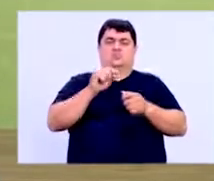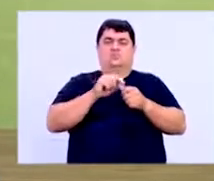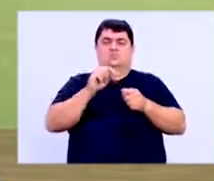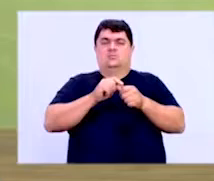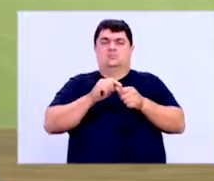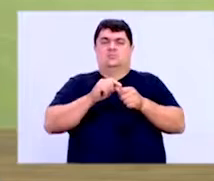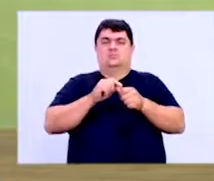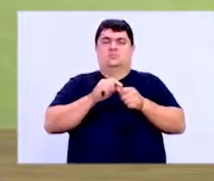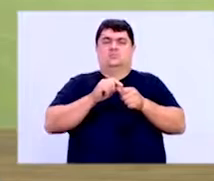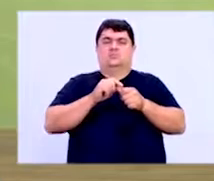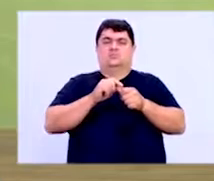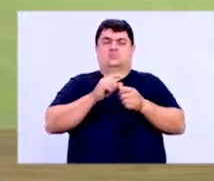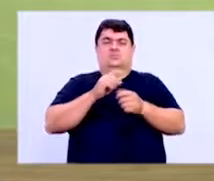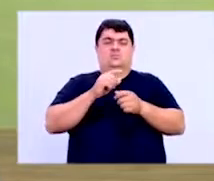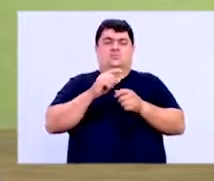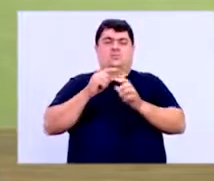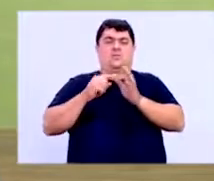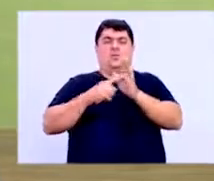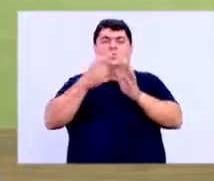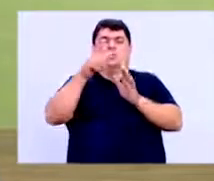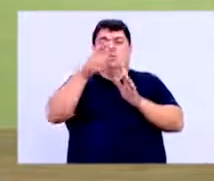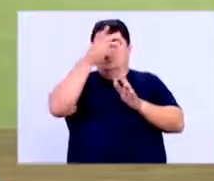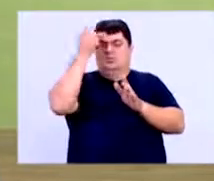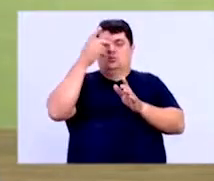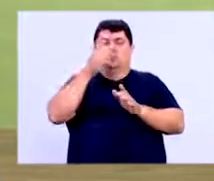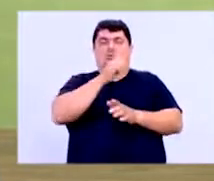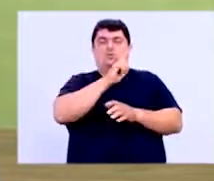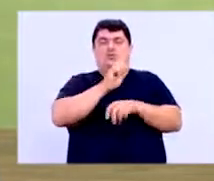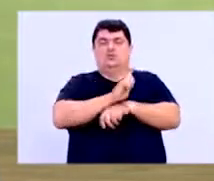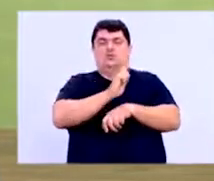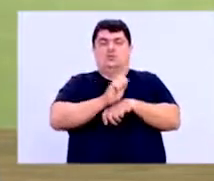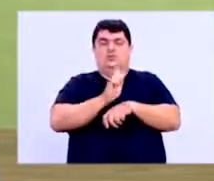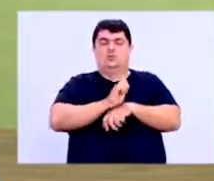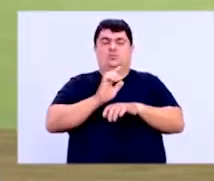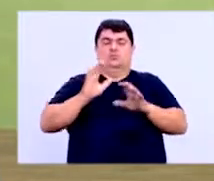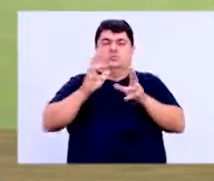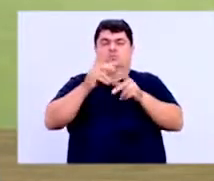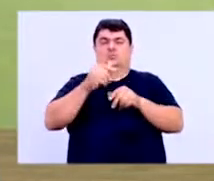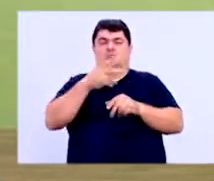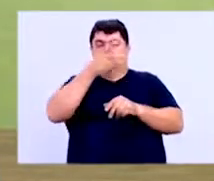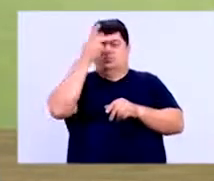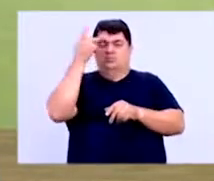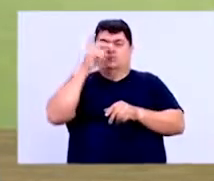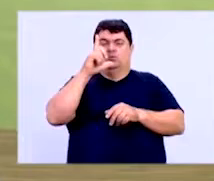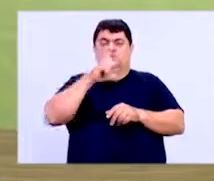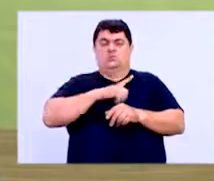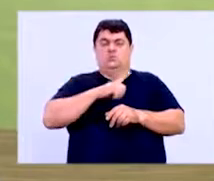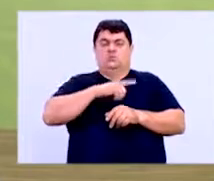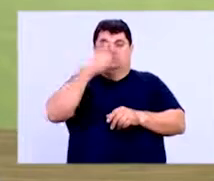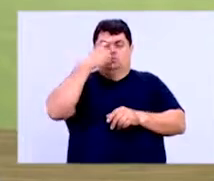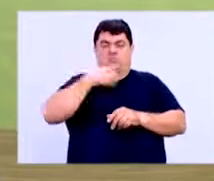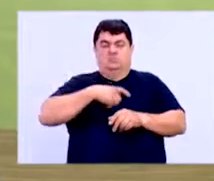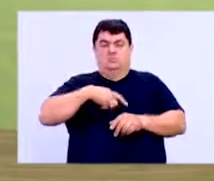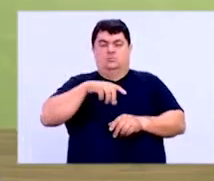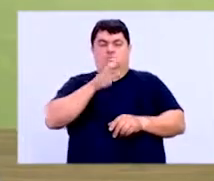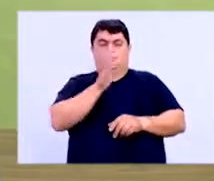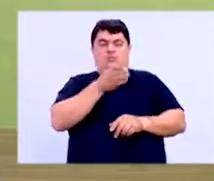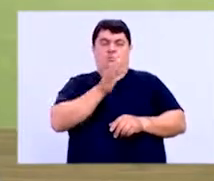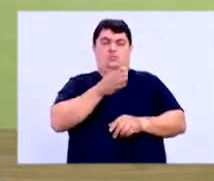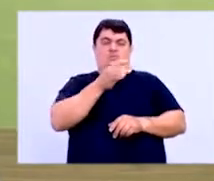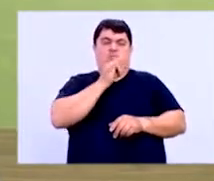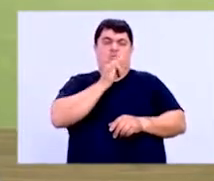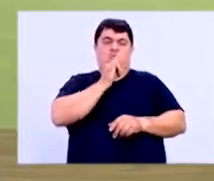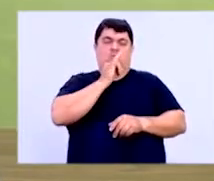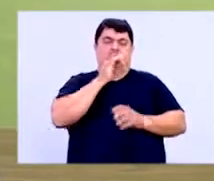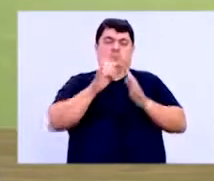você vai indicar para o gestor dela, para o patrão, e que, patrão, necessário, por exemplo,